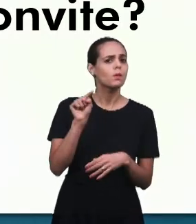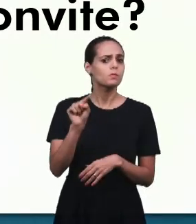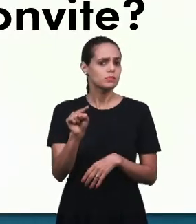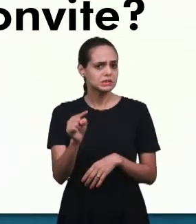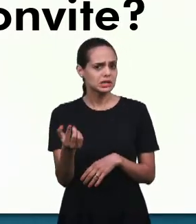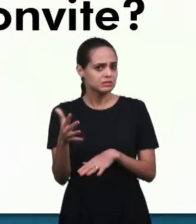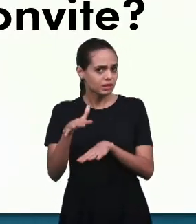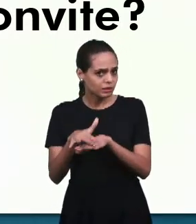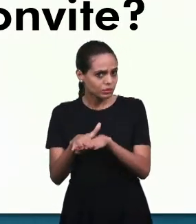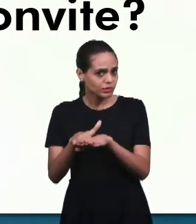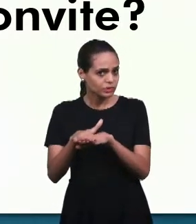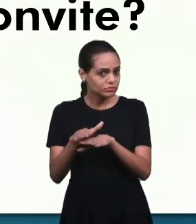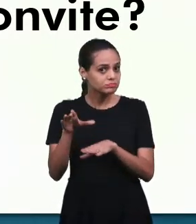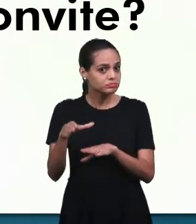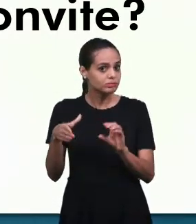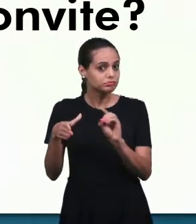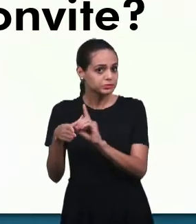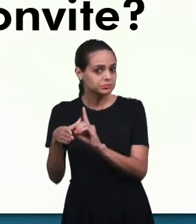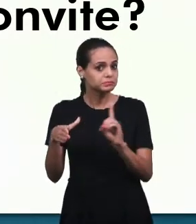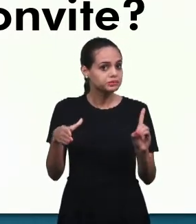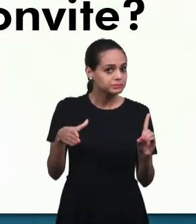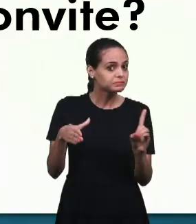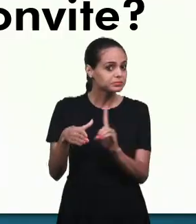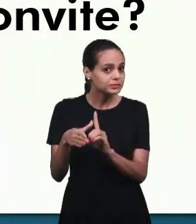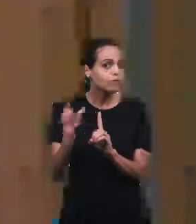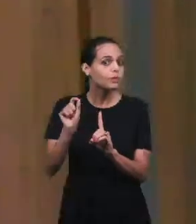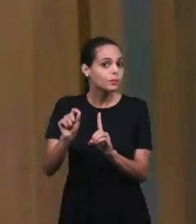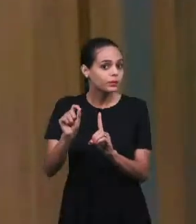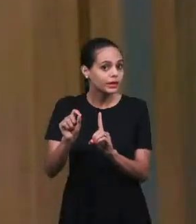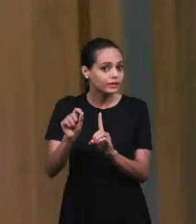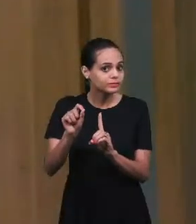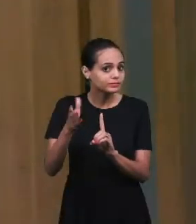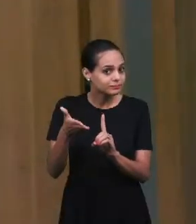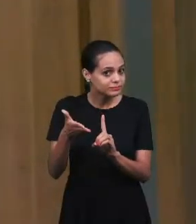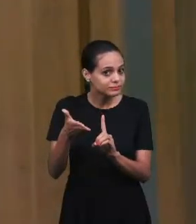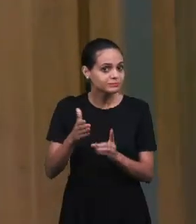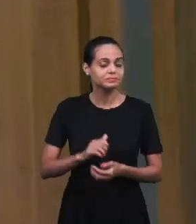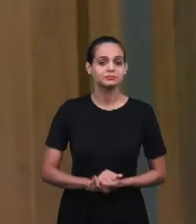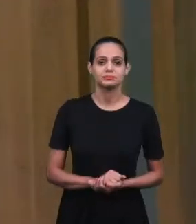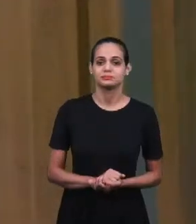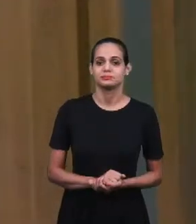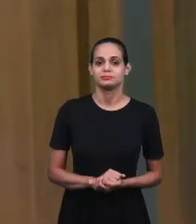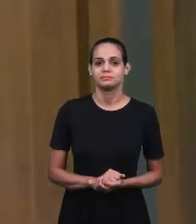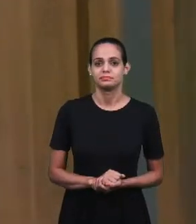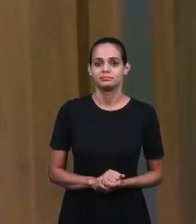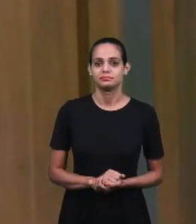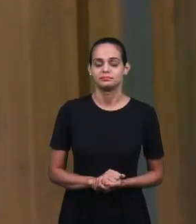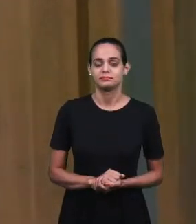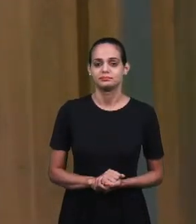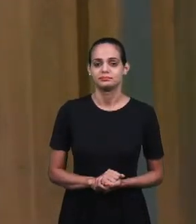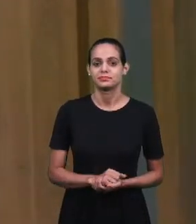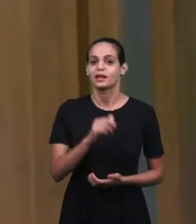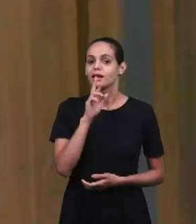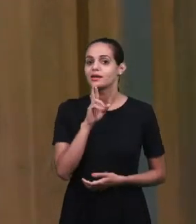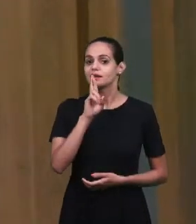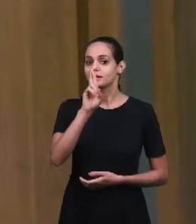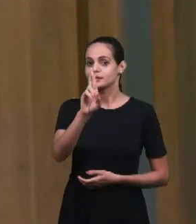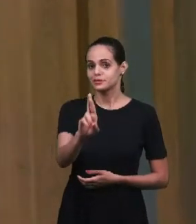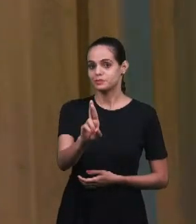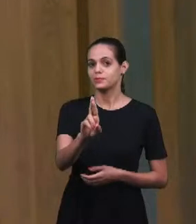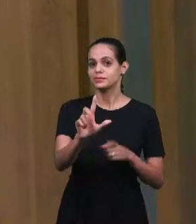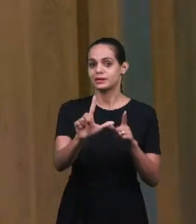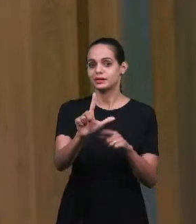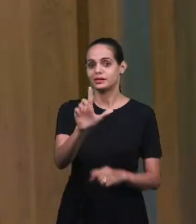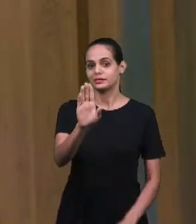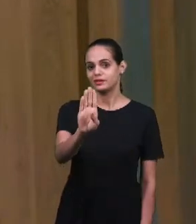incluído nesse convite? Muito bem, só que agora nós vamos ter a resposta da letra A, que vai ser dada pelo Henrique. O Henrique é